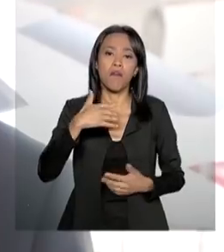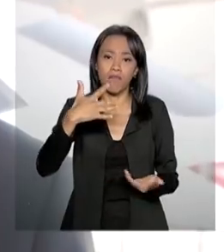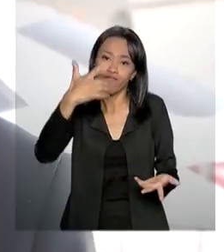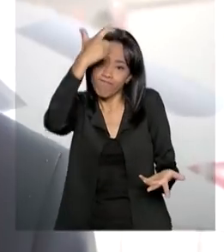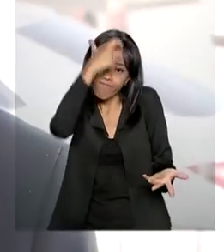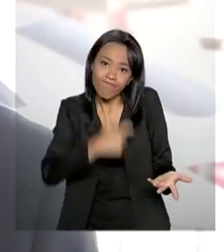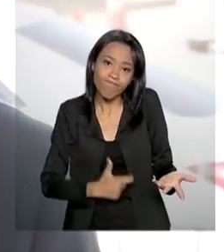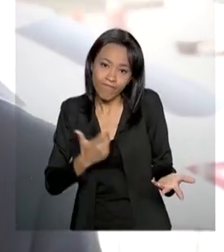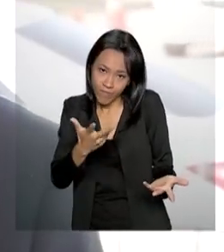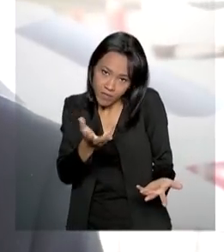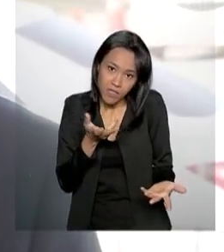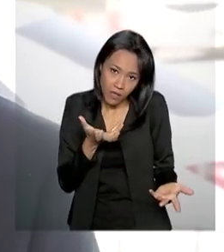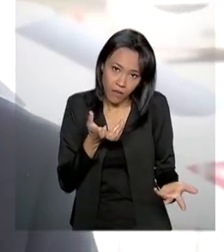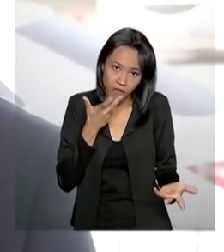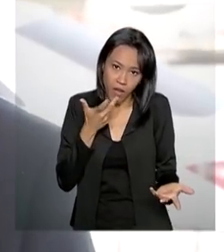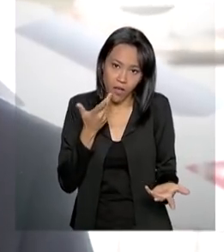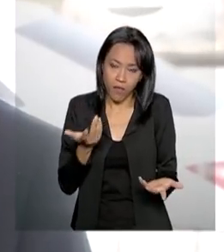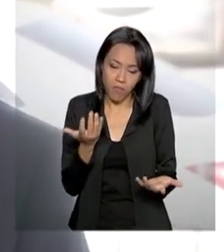eles?